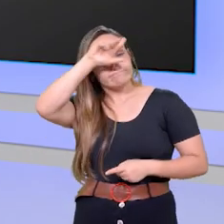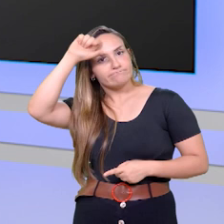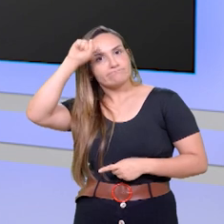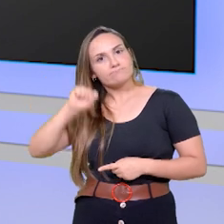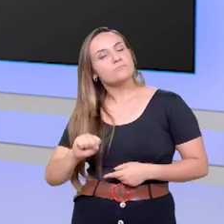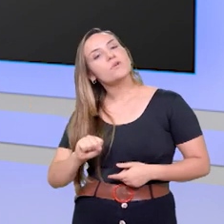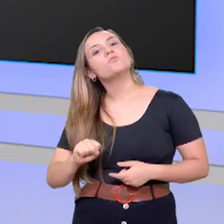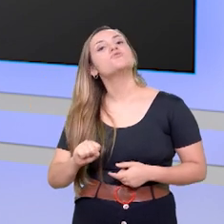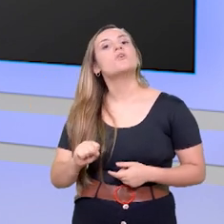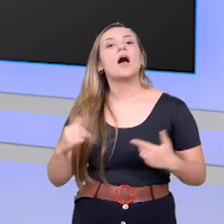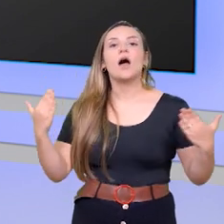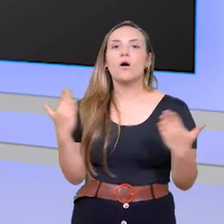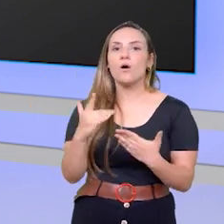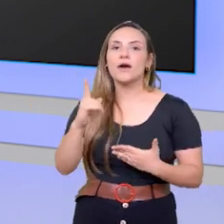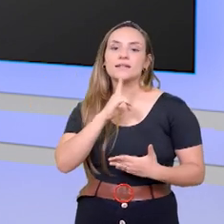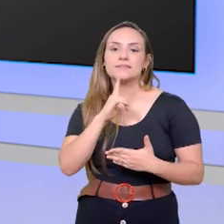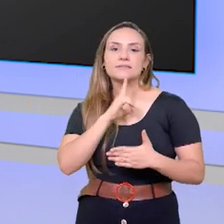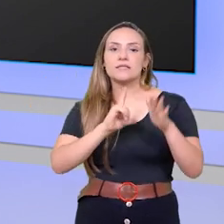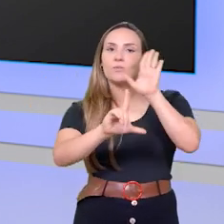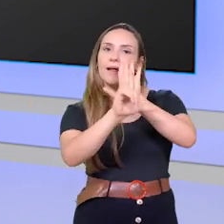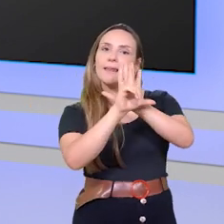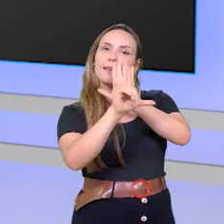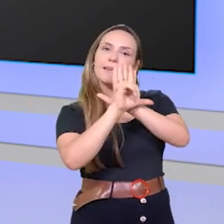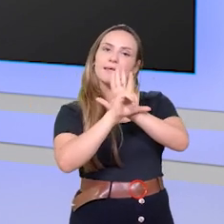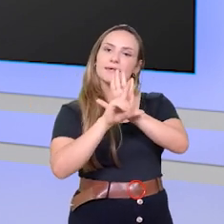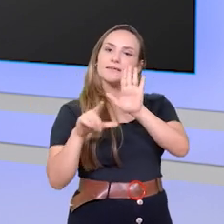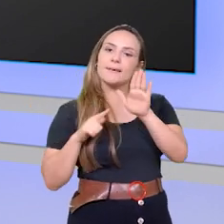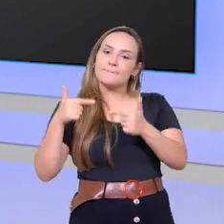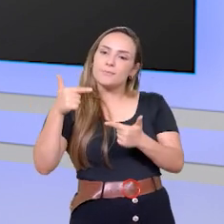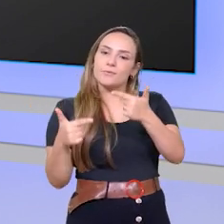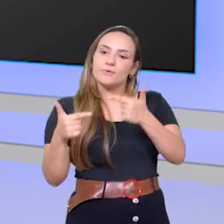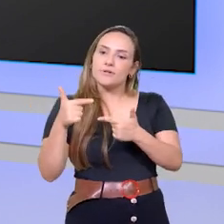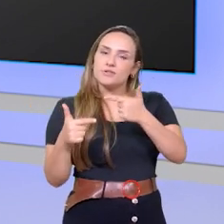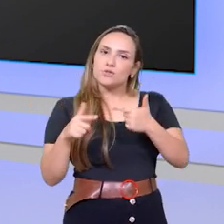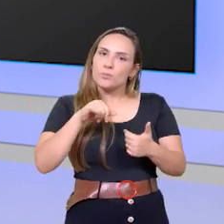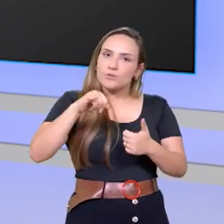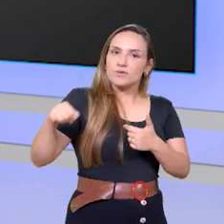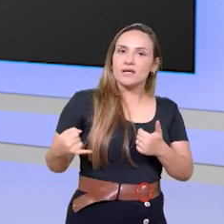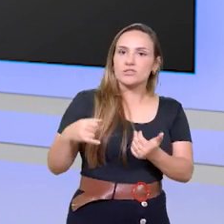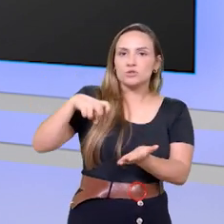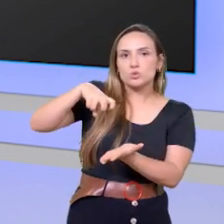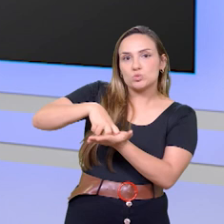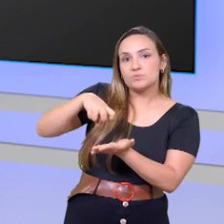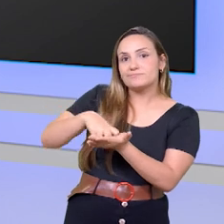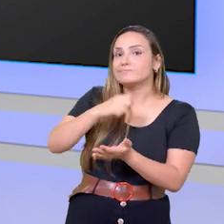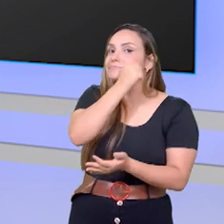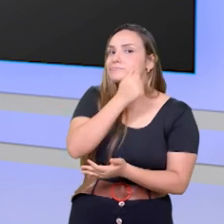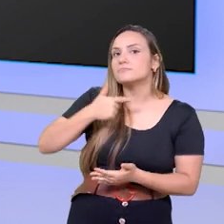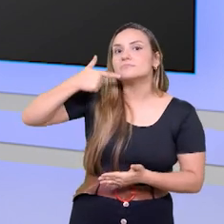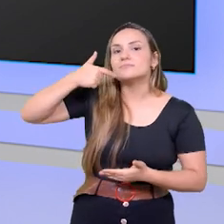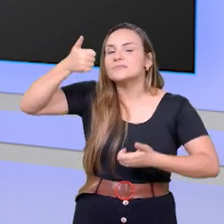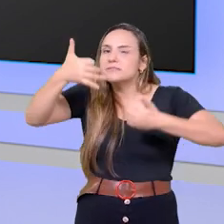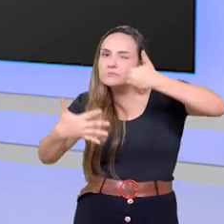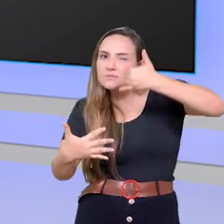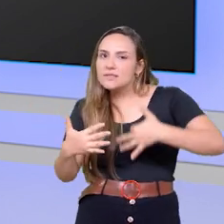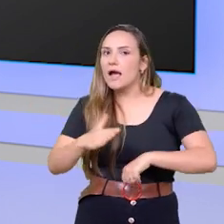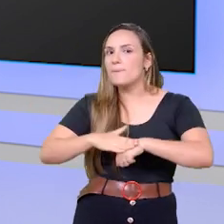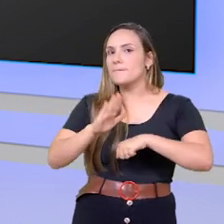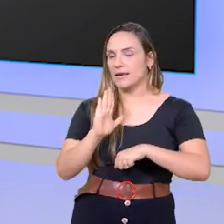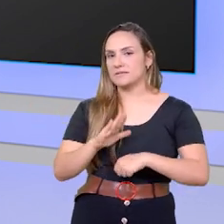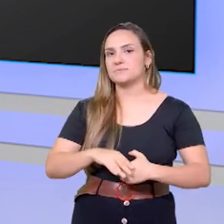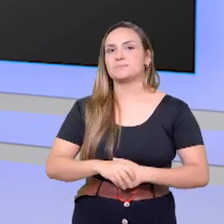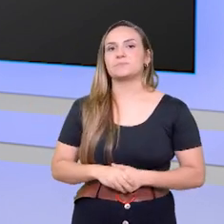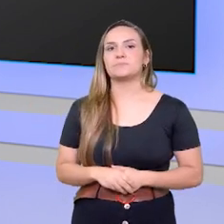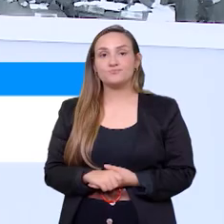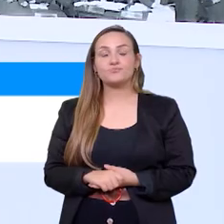Mato Grosso do Sul passa a contar com a lei que institui políticas de alternativas penais Ana Paula Gimenez traz